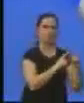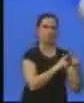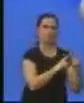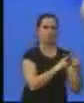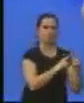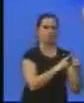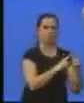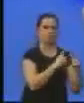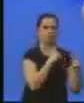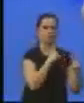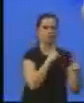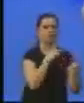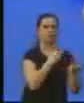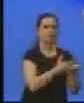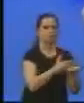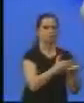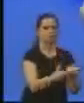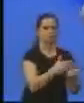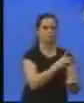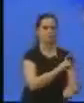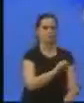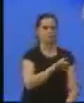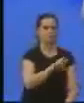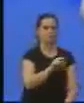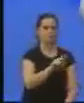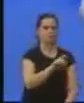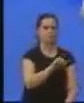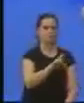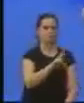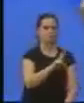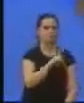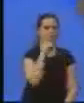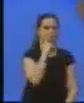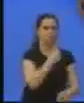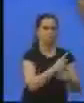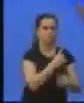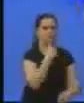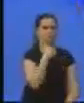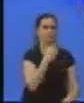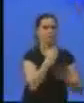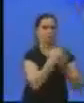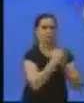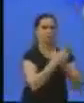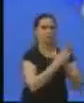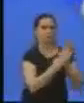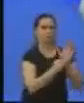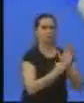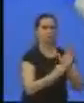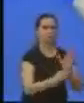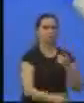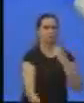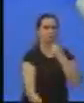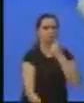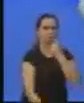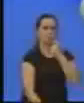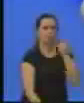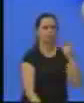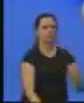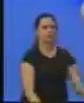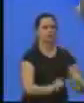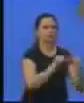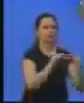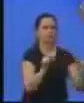Vezes, agora sim é que eu vou derivar o que está dentro do parênteses. Então, repare que lá tem o destaque lá daquele parênteses em vermelho, com a